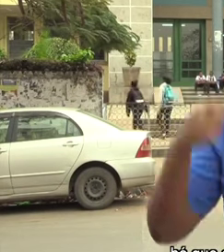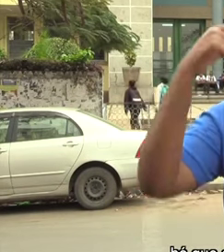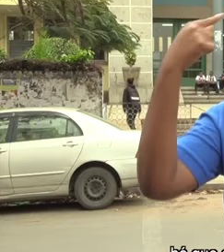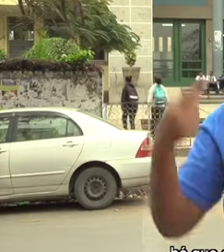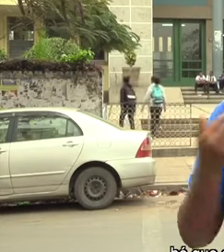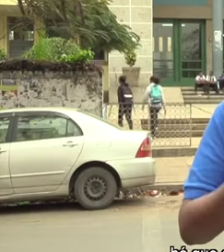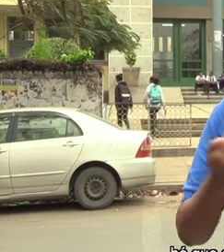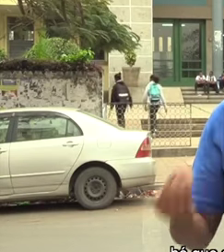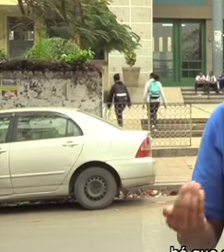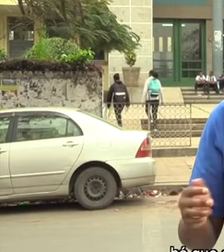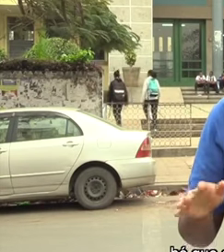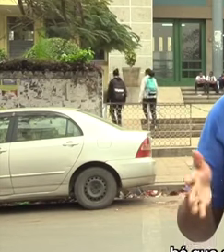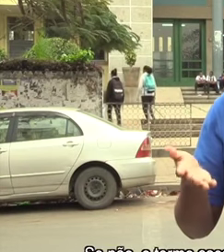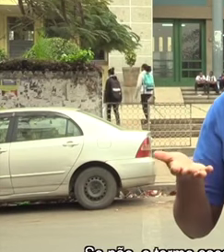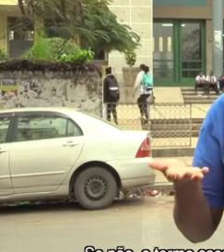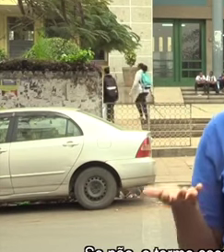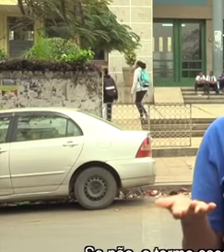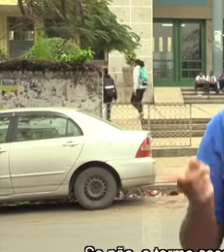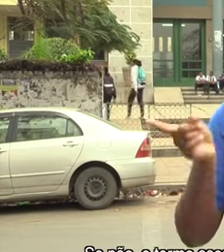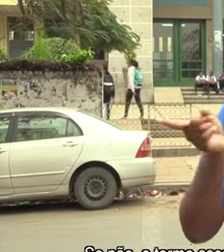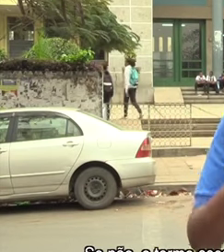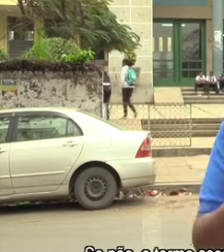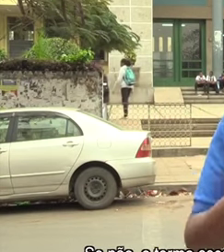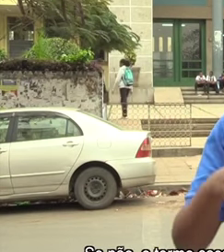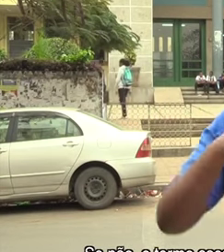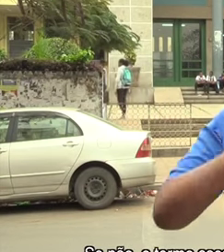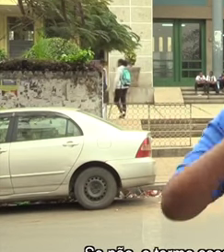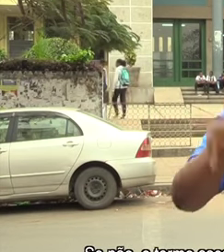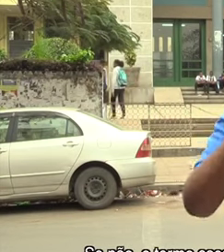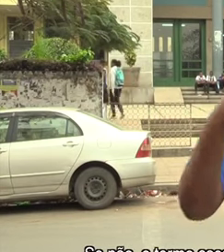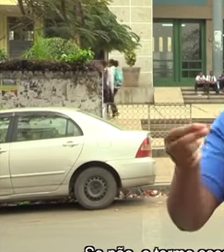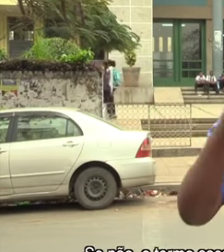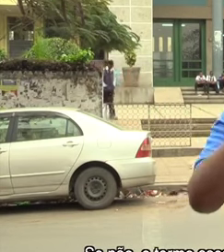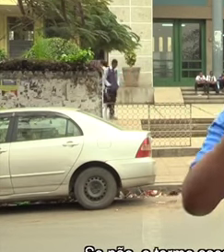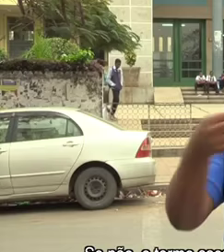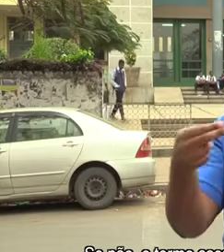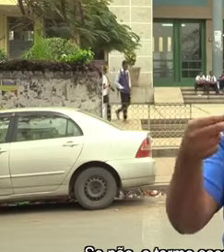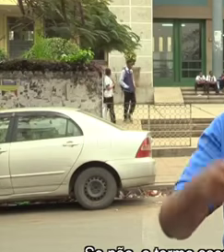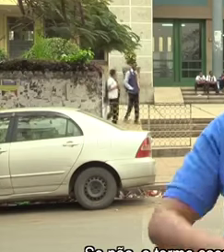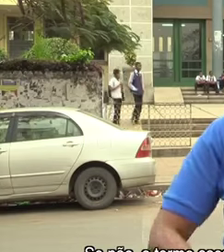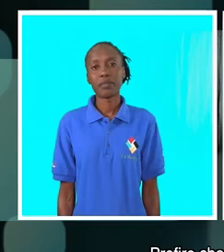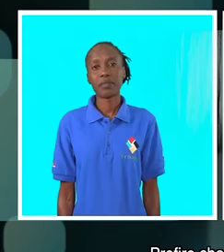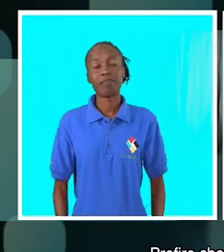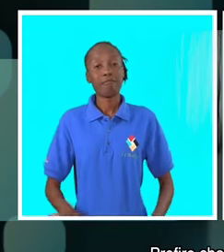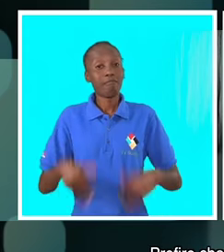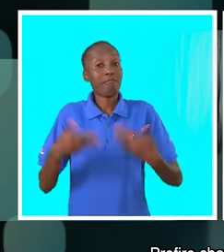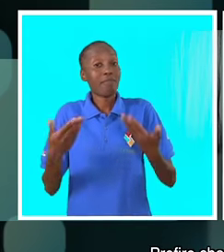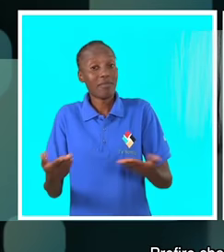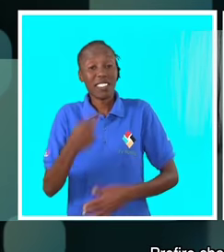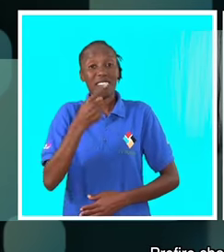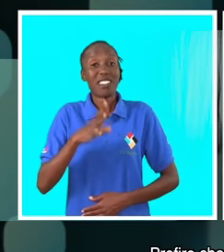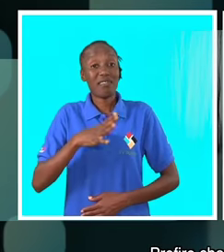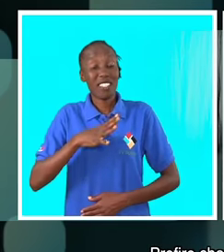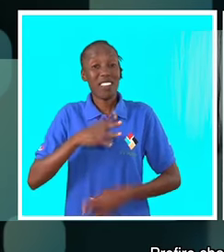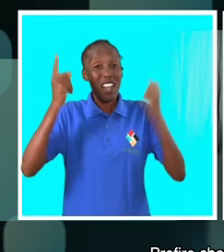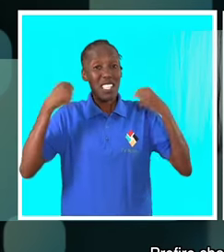um casamento entre os noivos. Senão, o termo casamento prematuro ganha outro nome. O que é chamado de